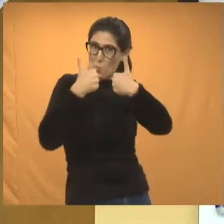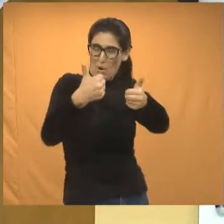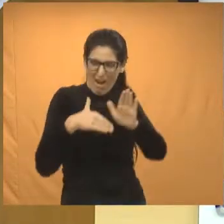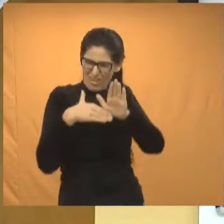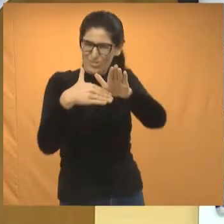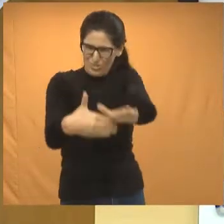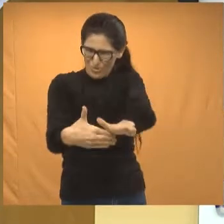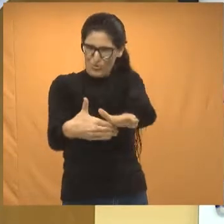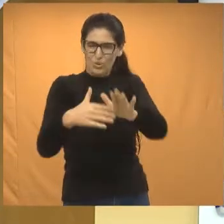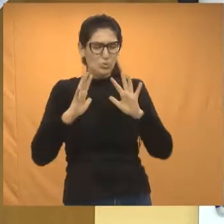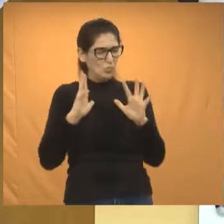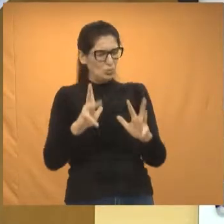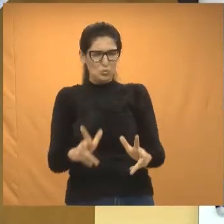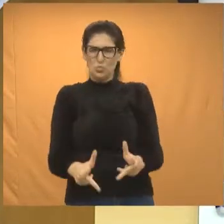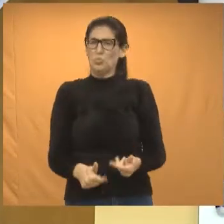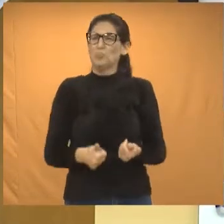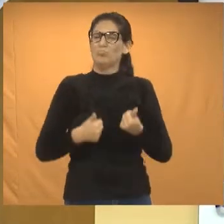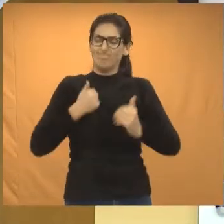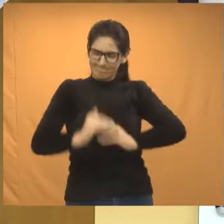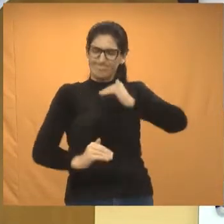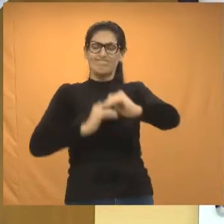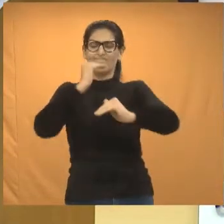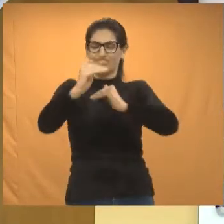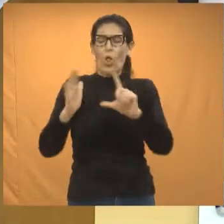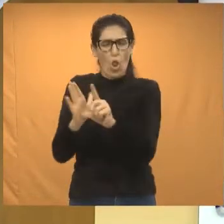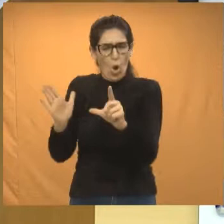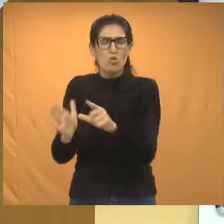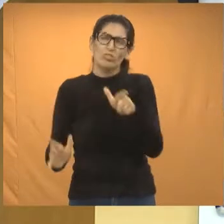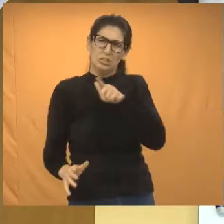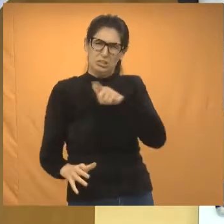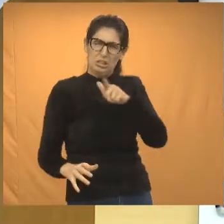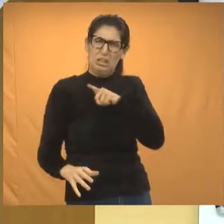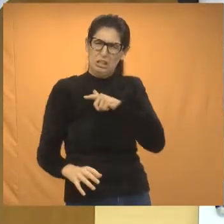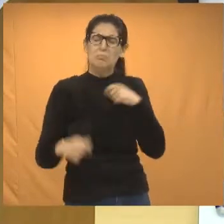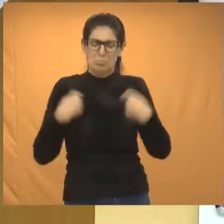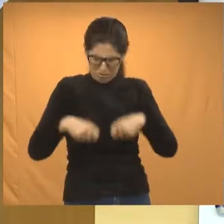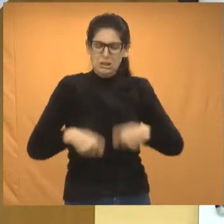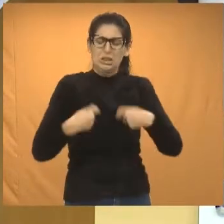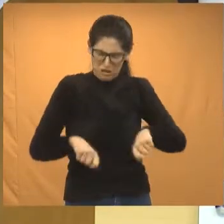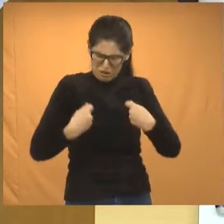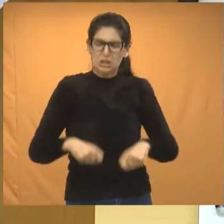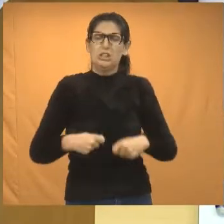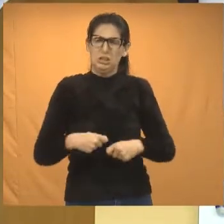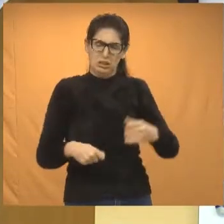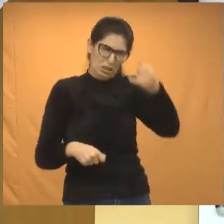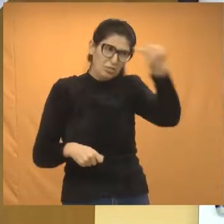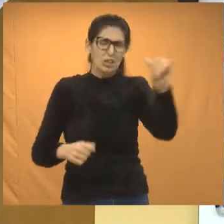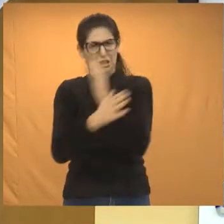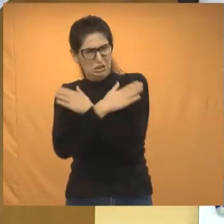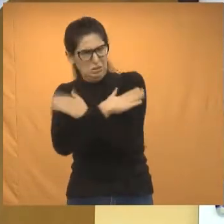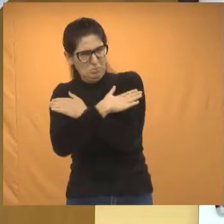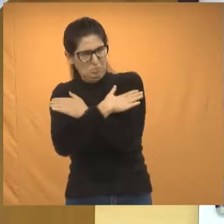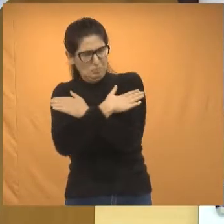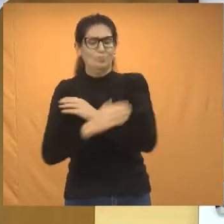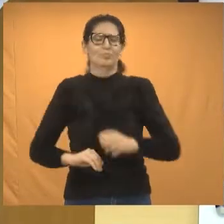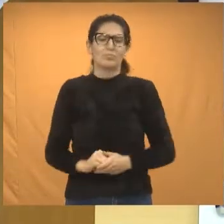facilitar muitas coisas aqui na nossa cidade, então, logicamente, que quero aqui fazer a defesa desse projeto, votarei, logicamente, favorável,